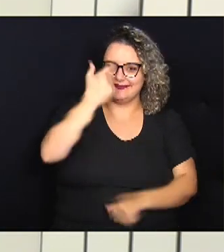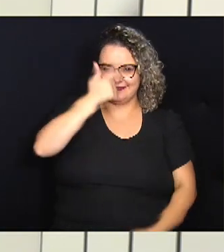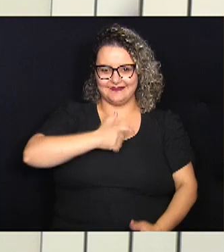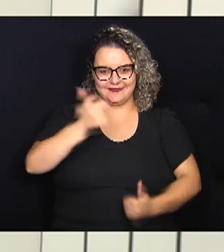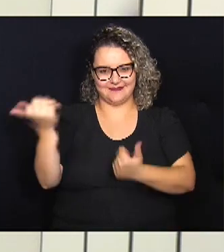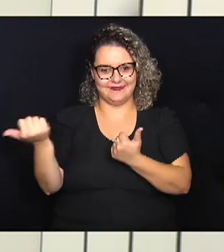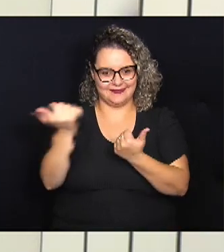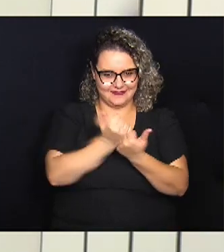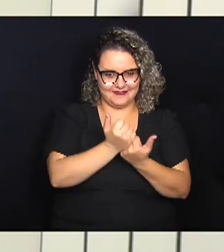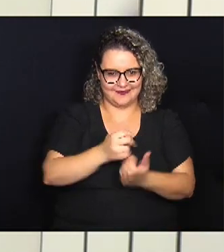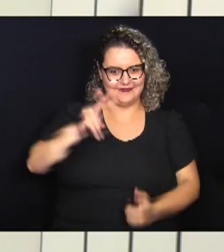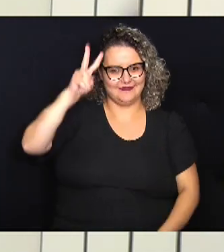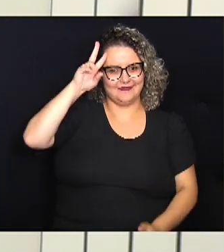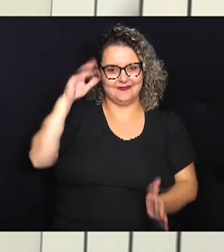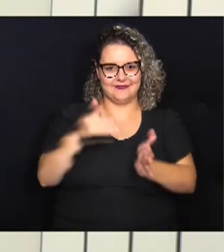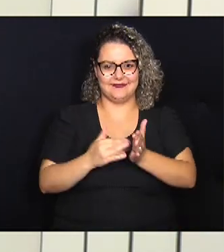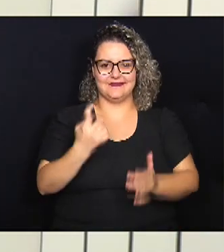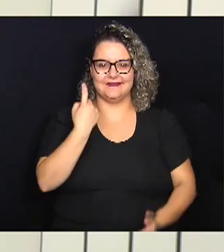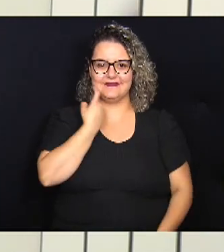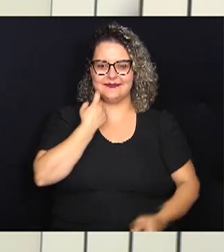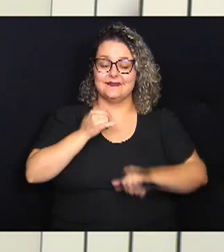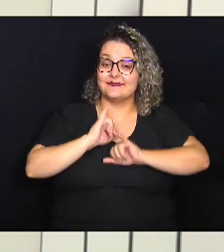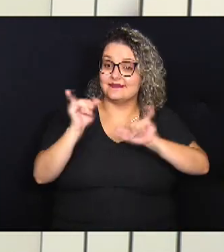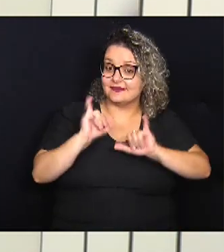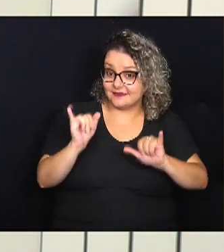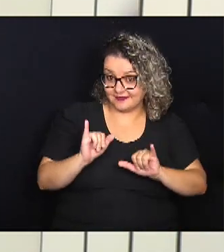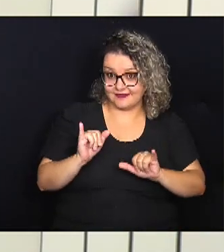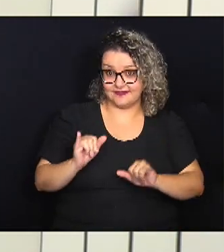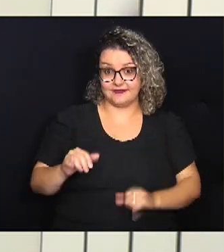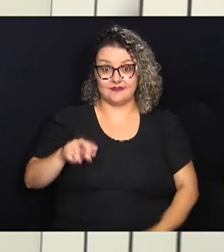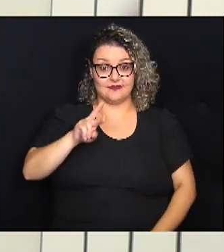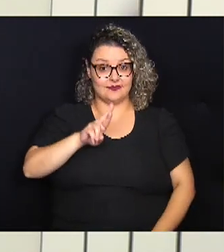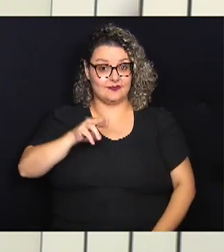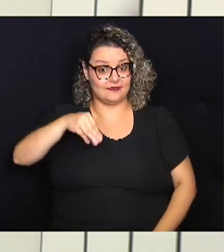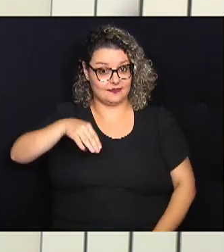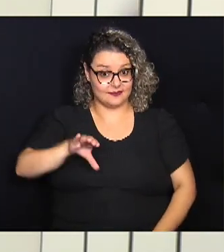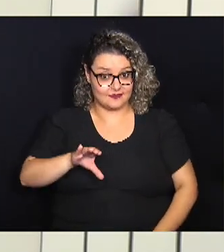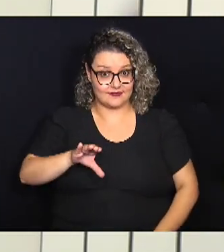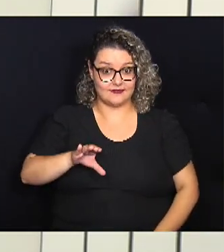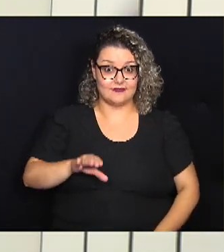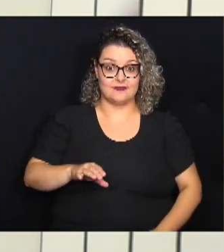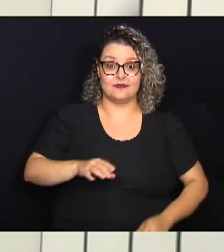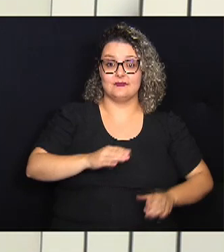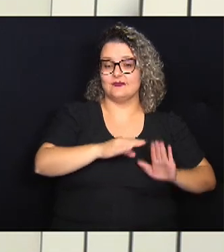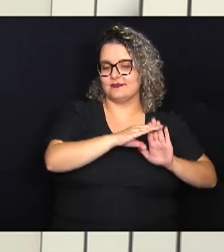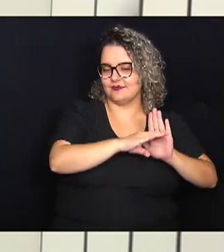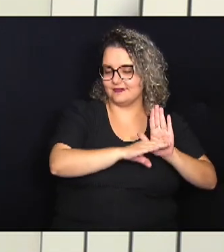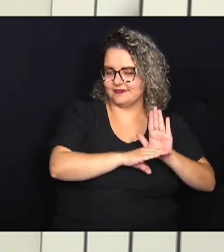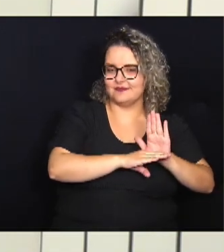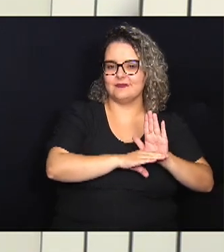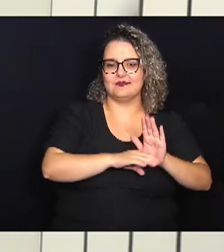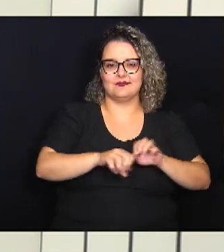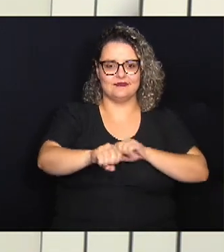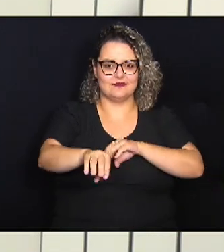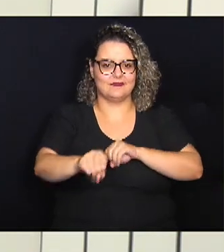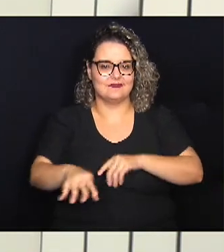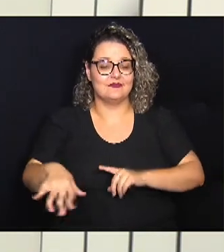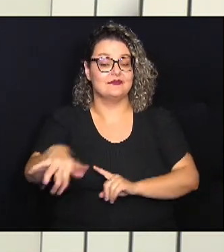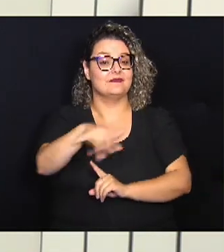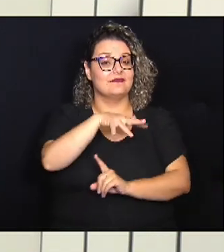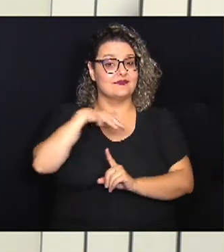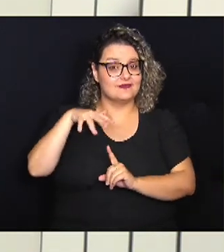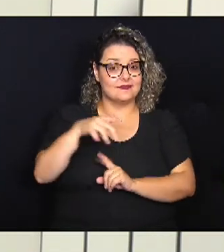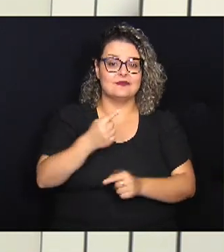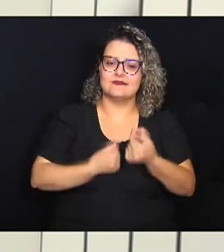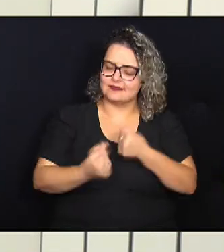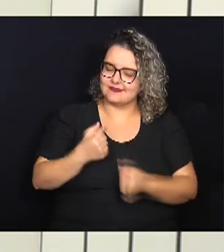você de segunda a sexta-feira trazendo as informações da metrópole, com os quadros de educação, meio ambiente,